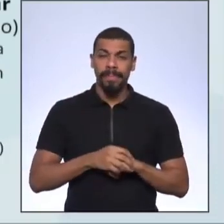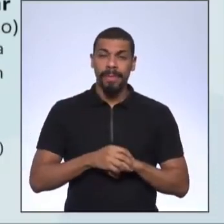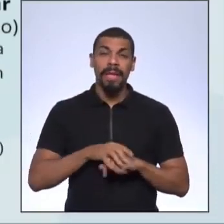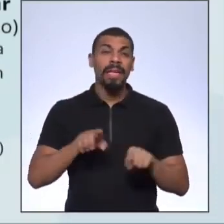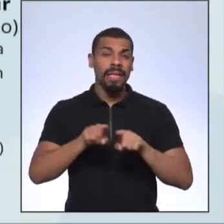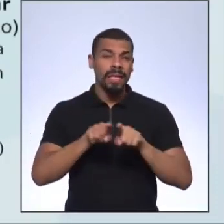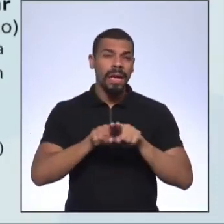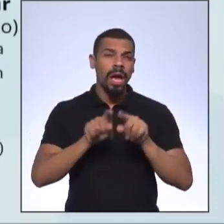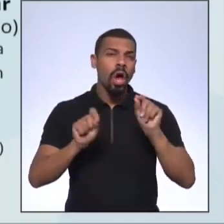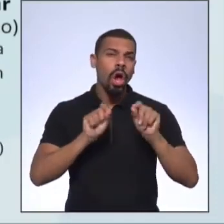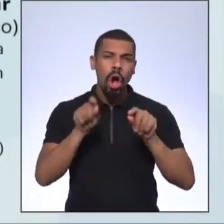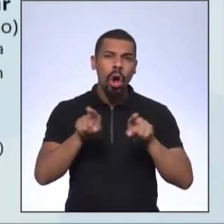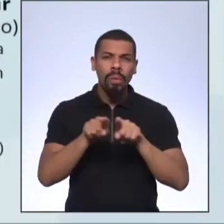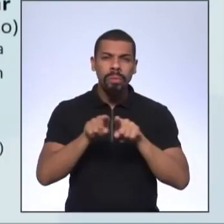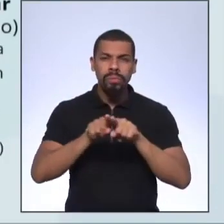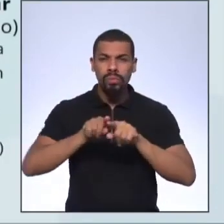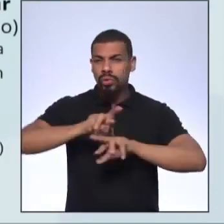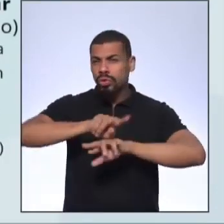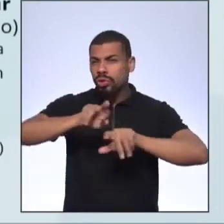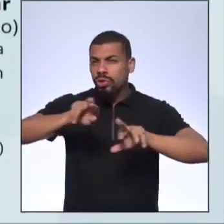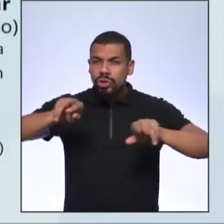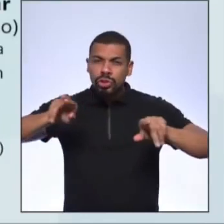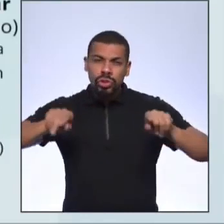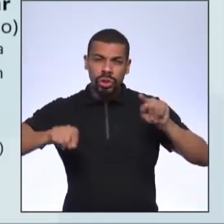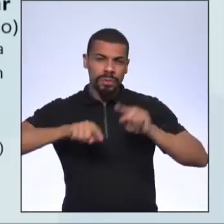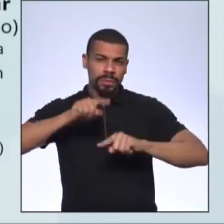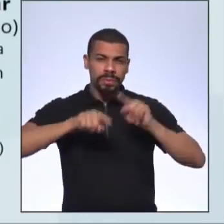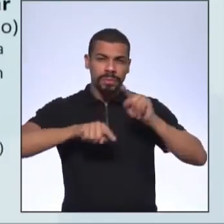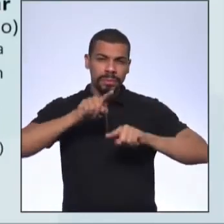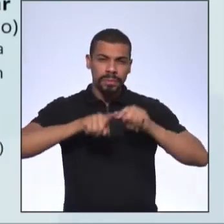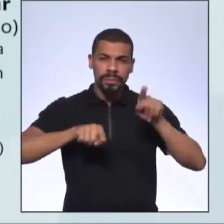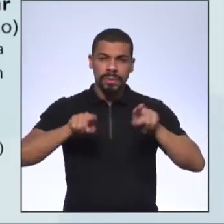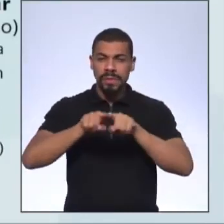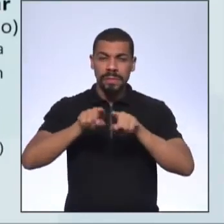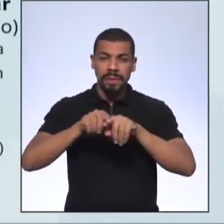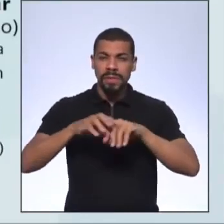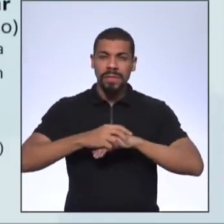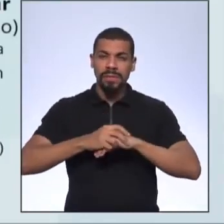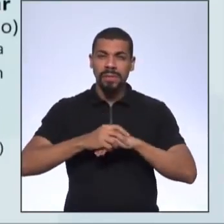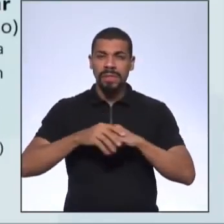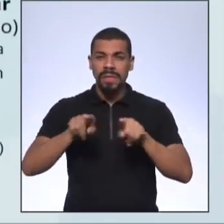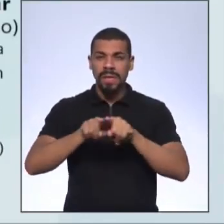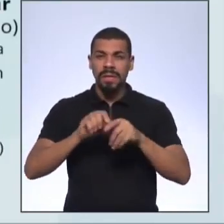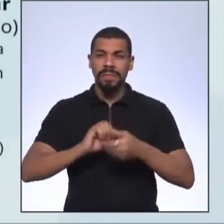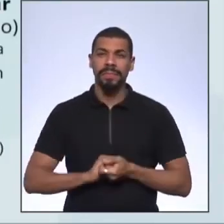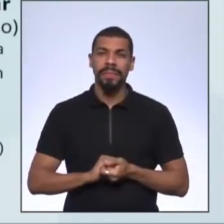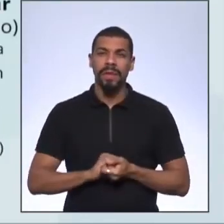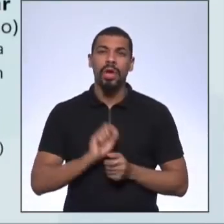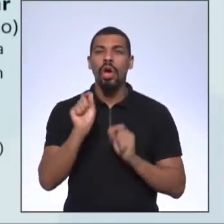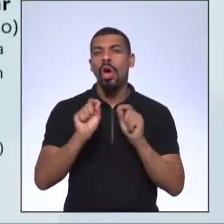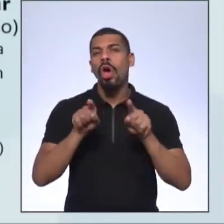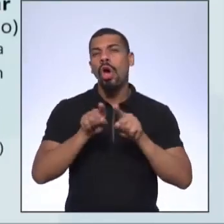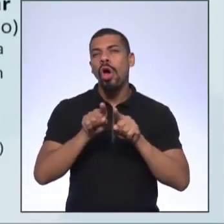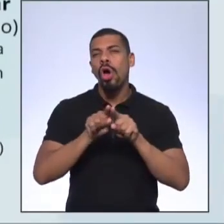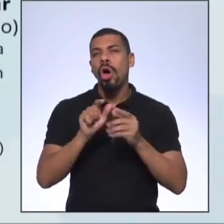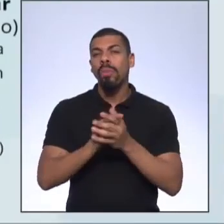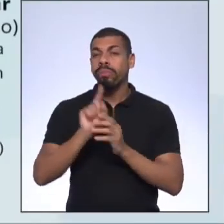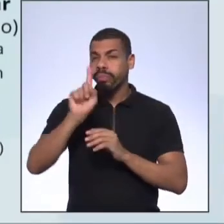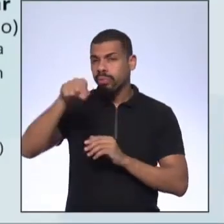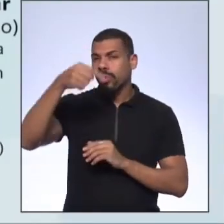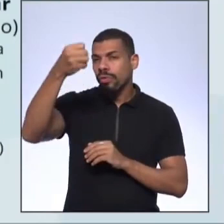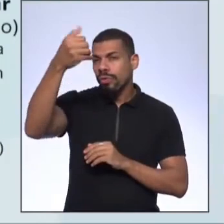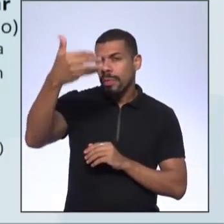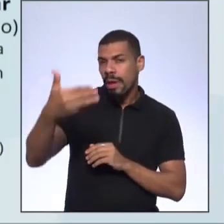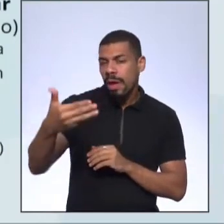gente vai ver de troca de material genético, né? Então a gente fala que tem o pilissexual aí, através do processo de conjugação que a gente vai ver mais para